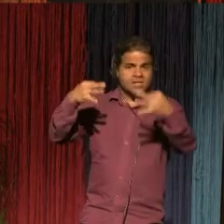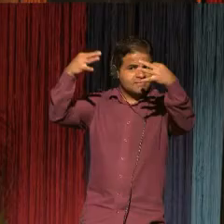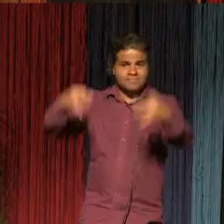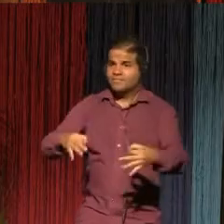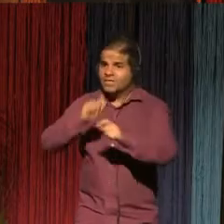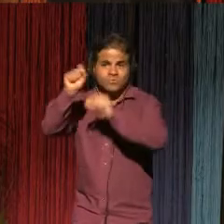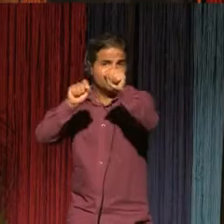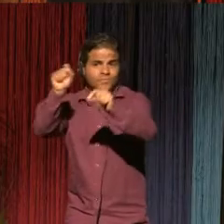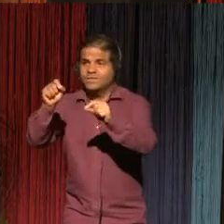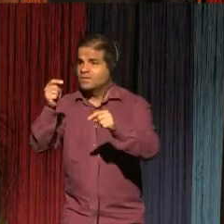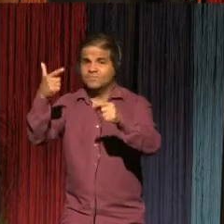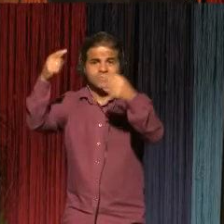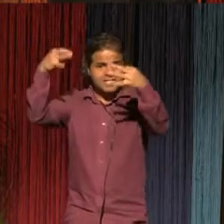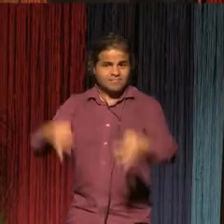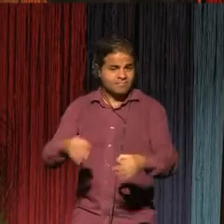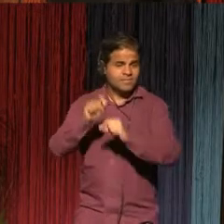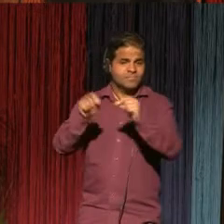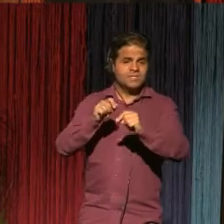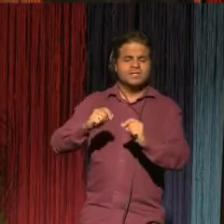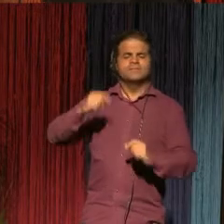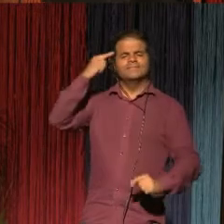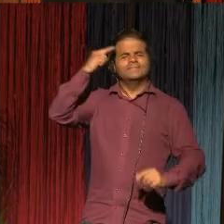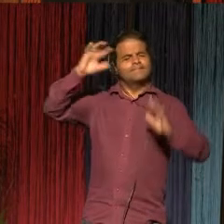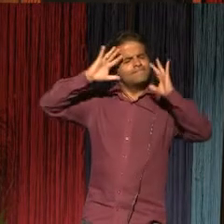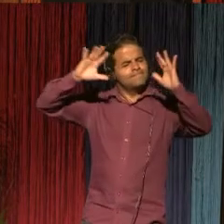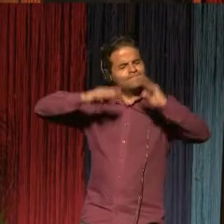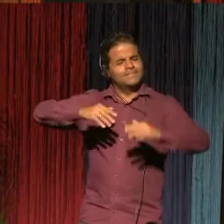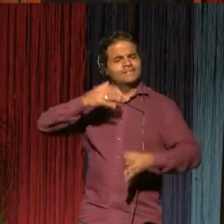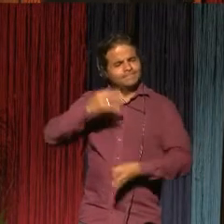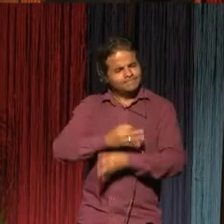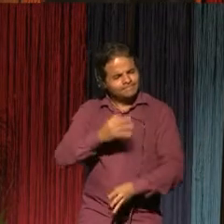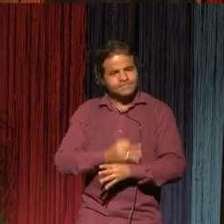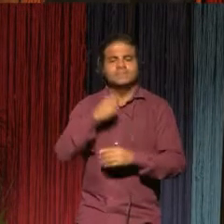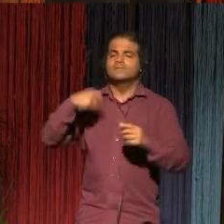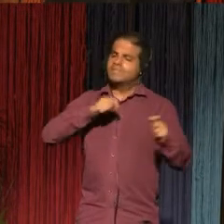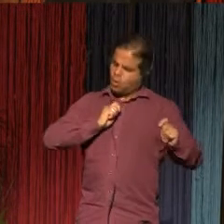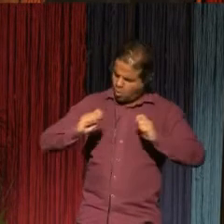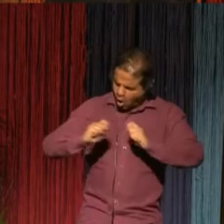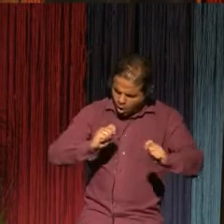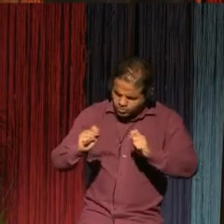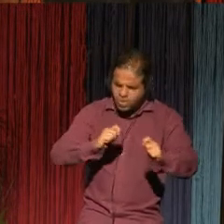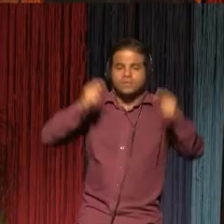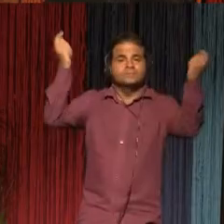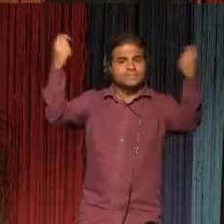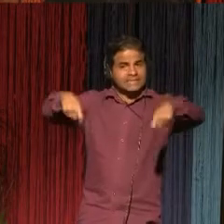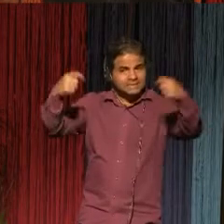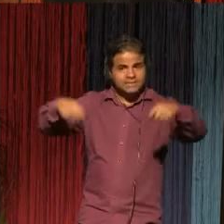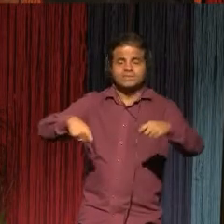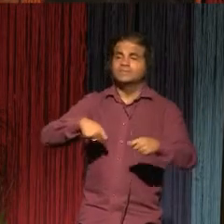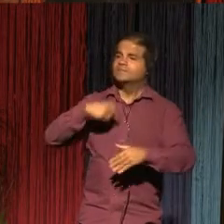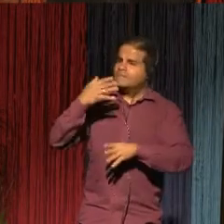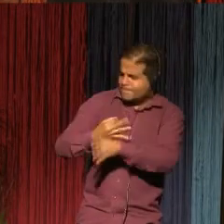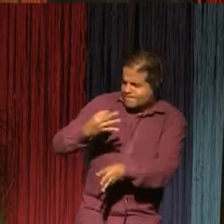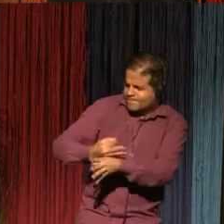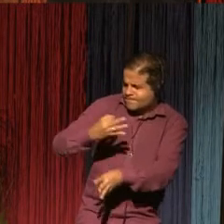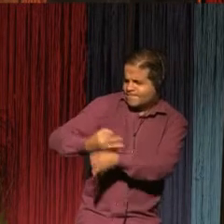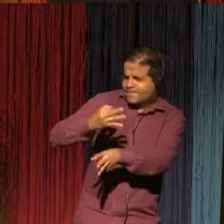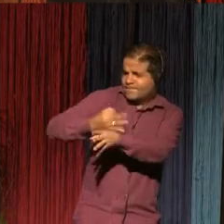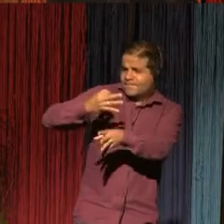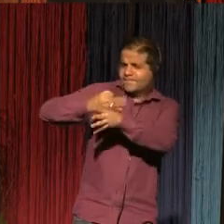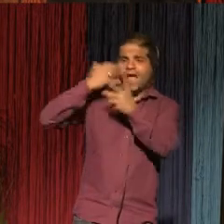do motivo. Disciplina e perseverança também envolvem autocontrole, porque envolvem resistir às